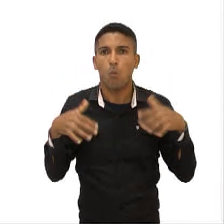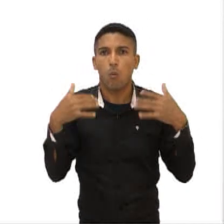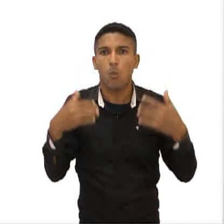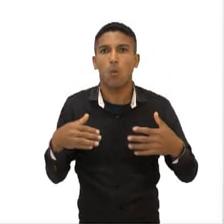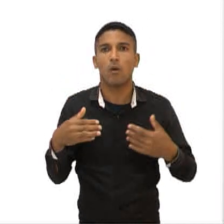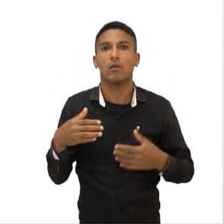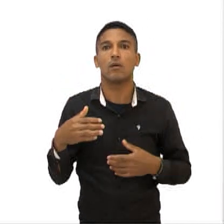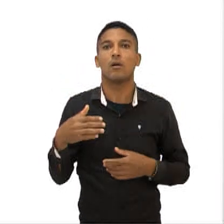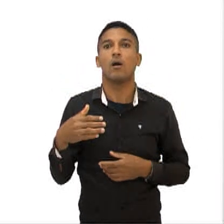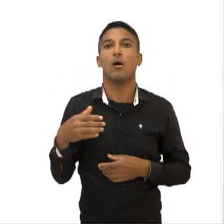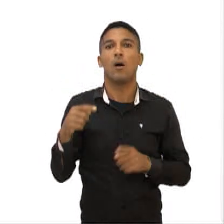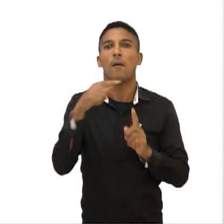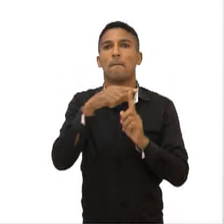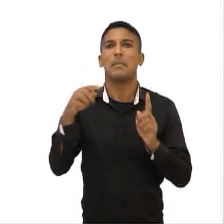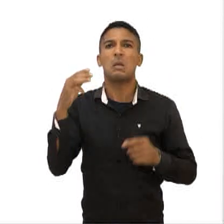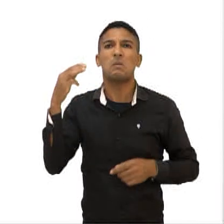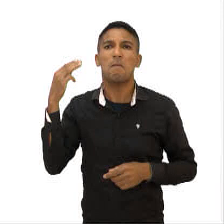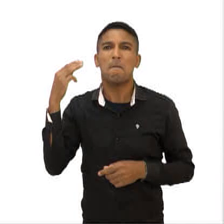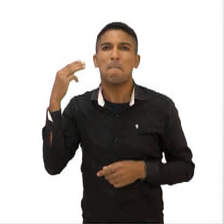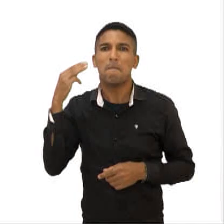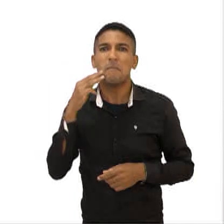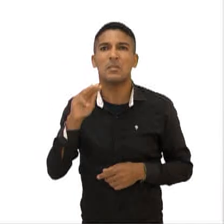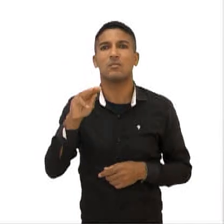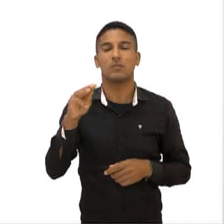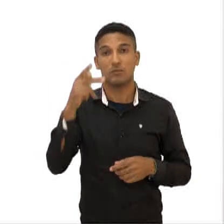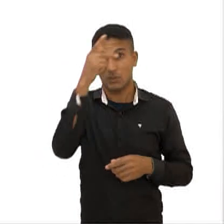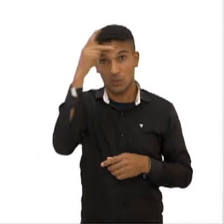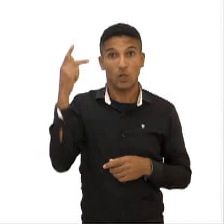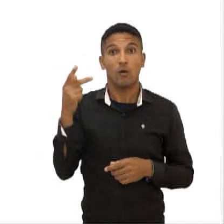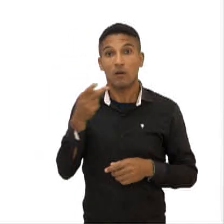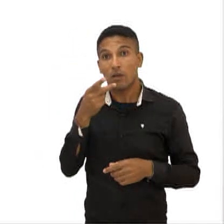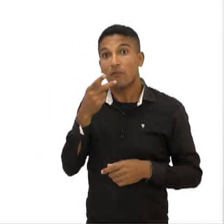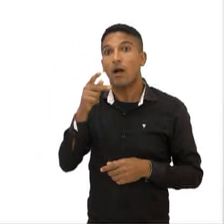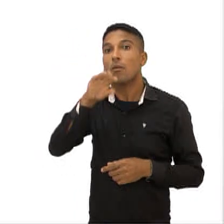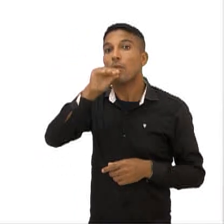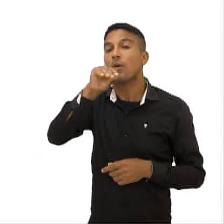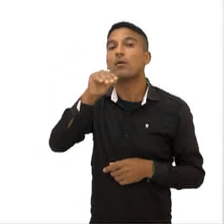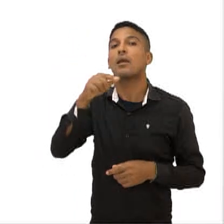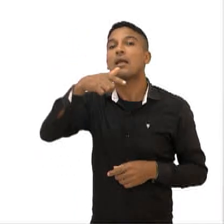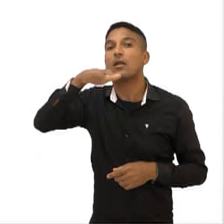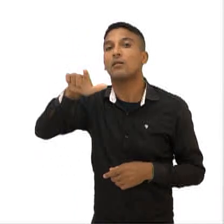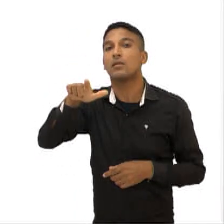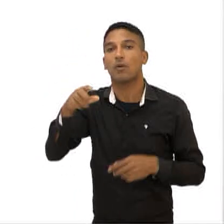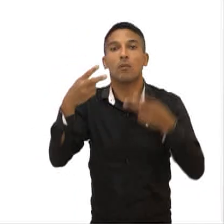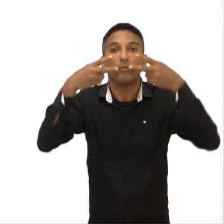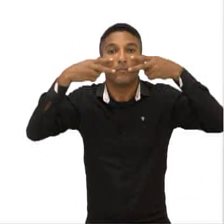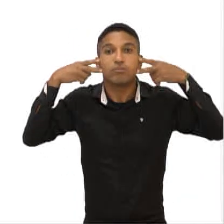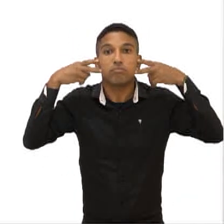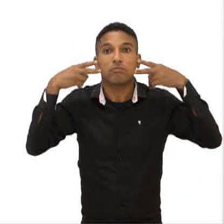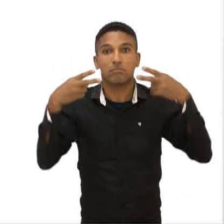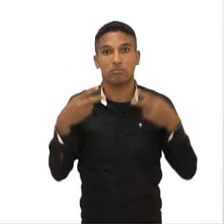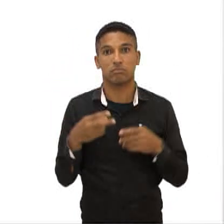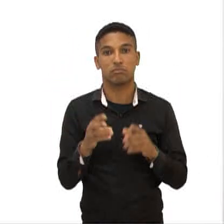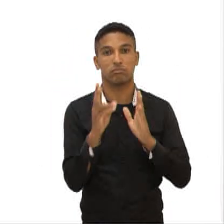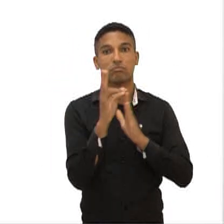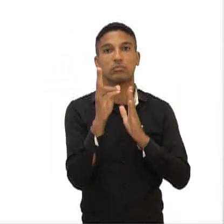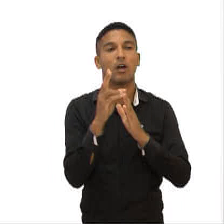em Lima fala um idioma indígena. Quechua, Aymara, Asninca,